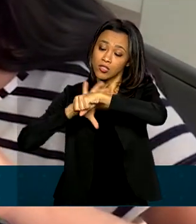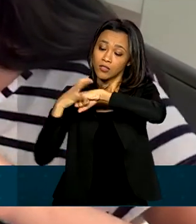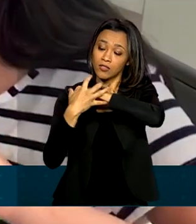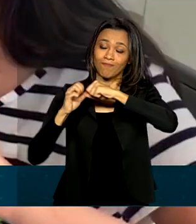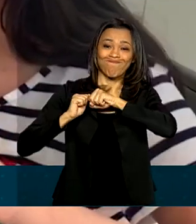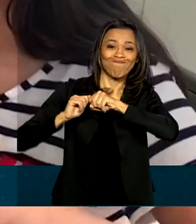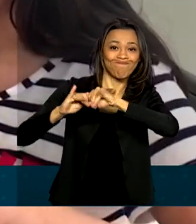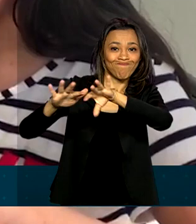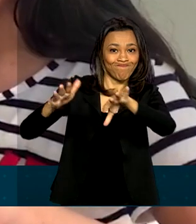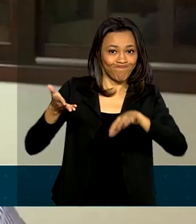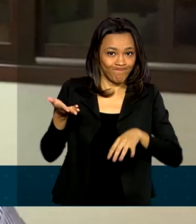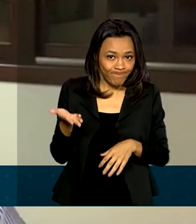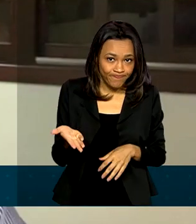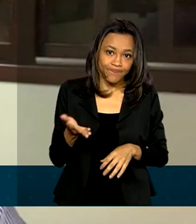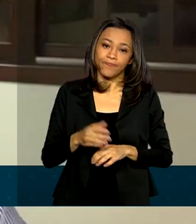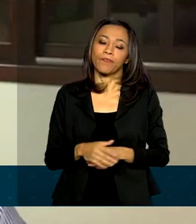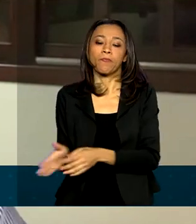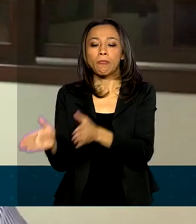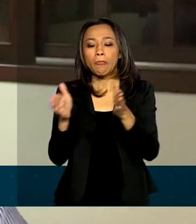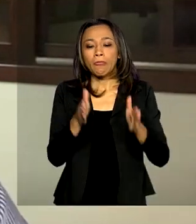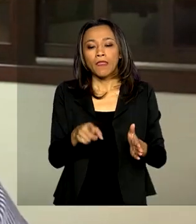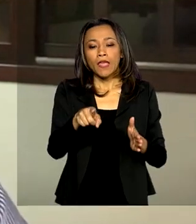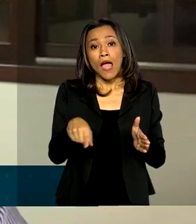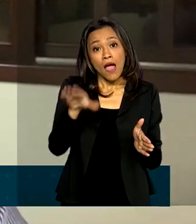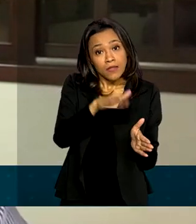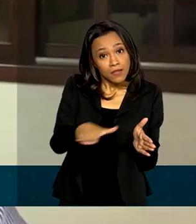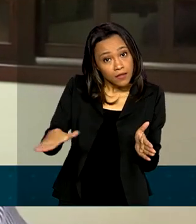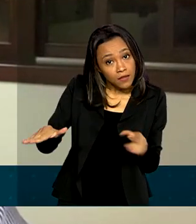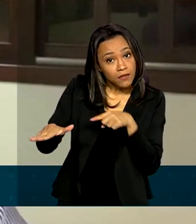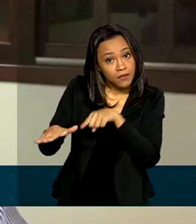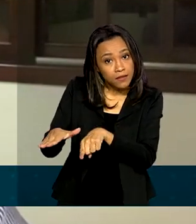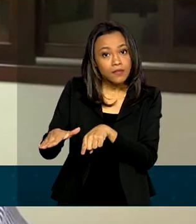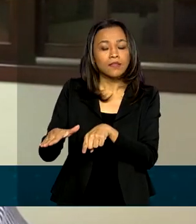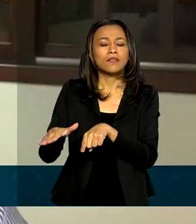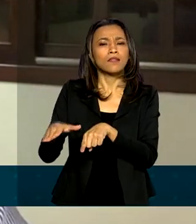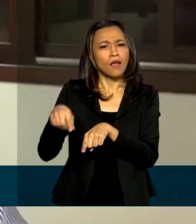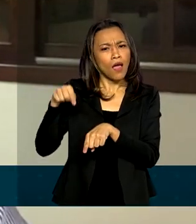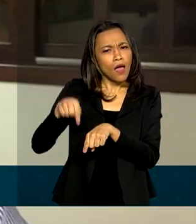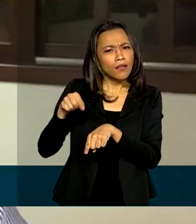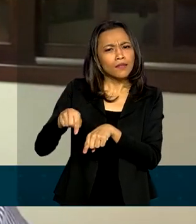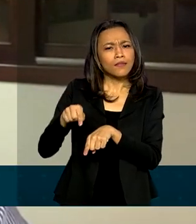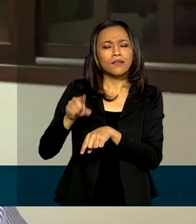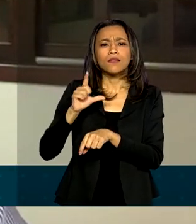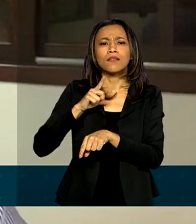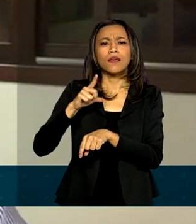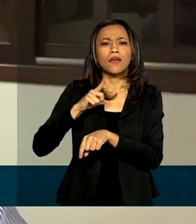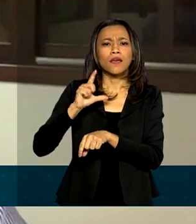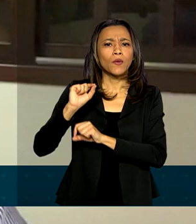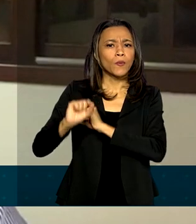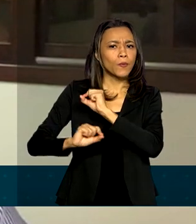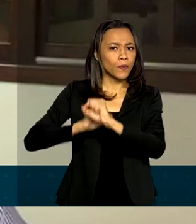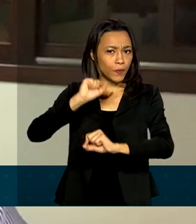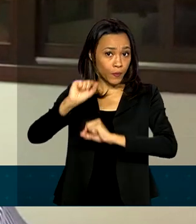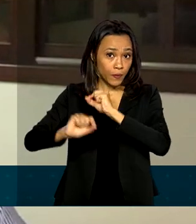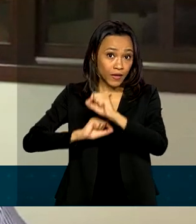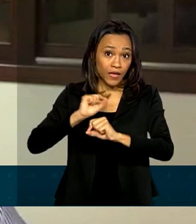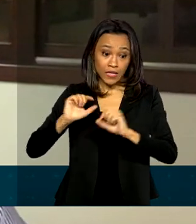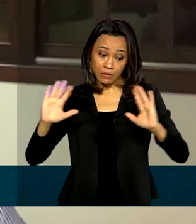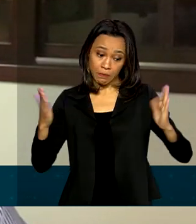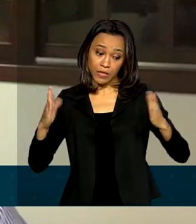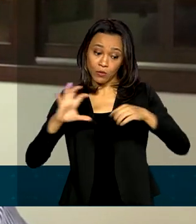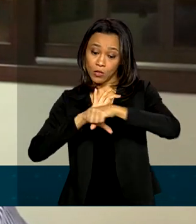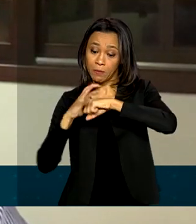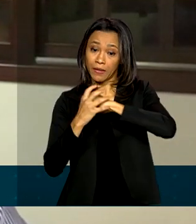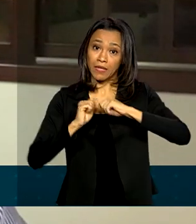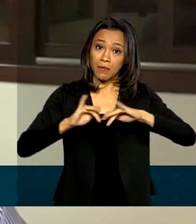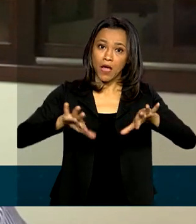da Covid-19. As crianças, em princípio, têm sido um pouco mais poupadas na pandemia, tem